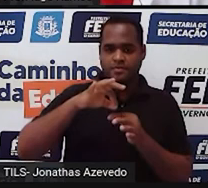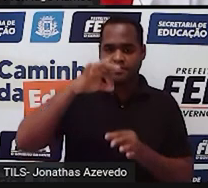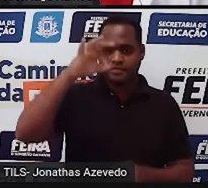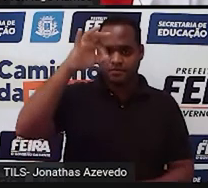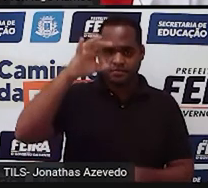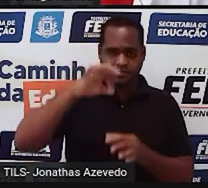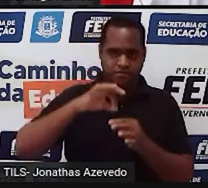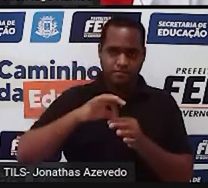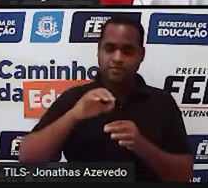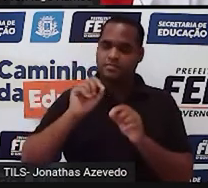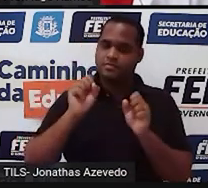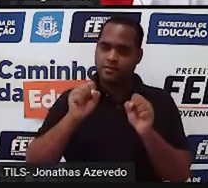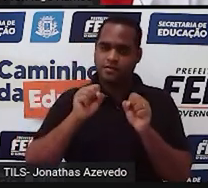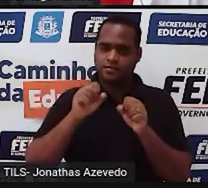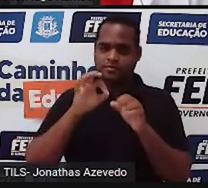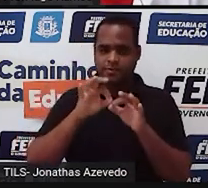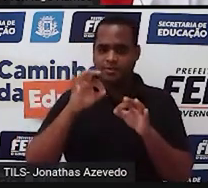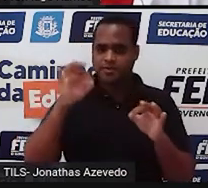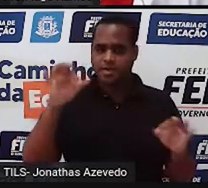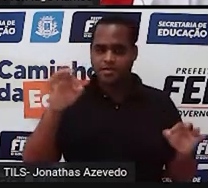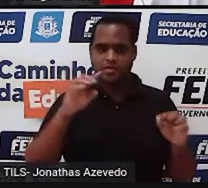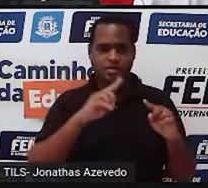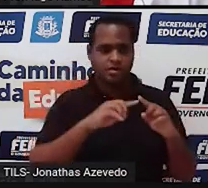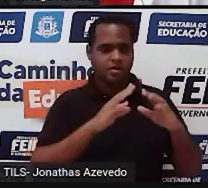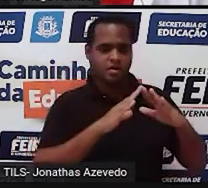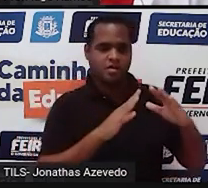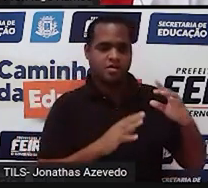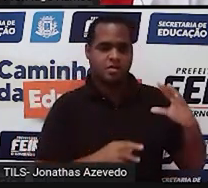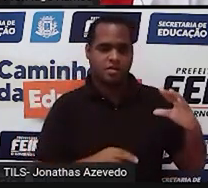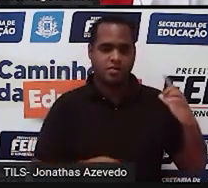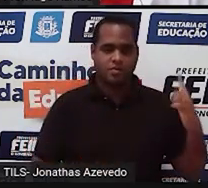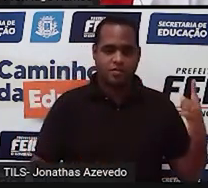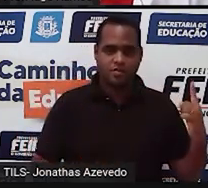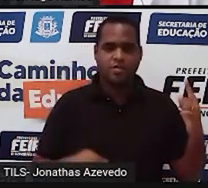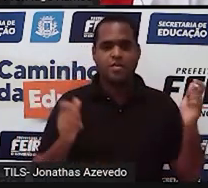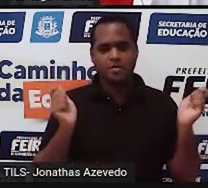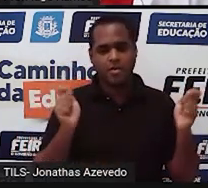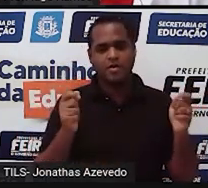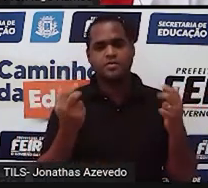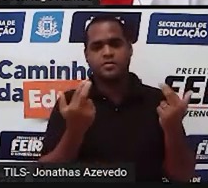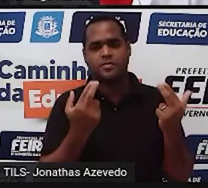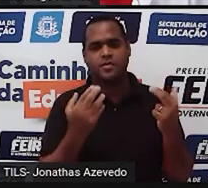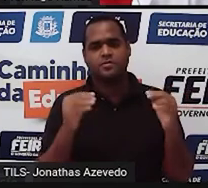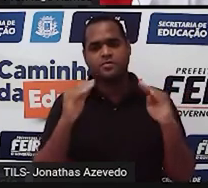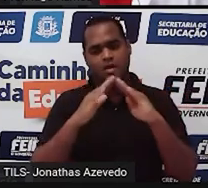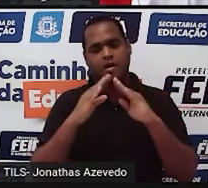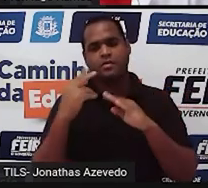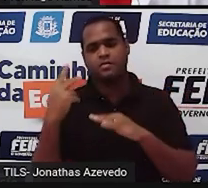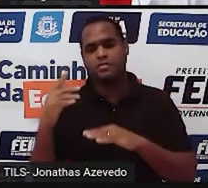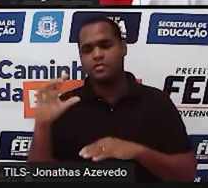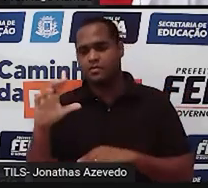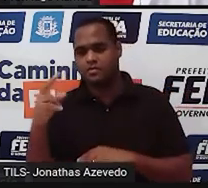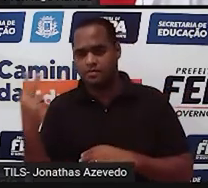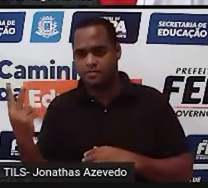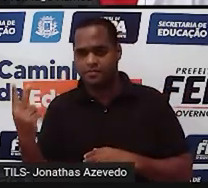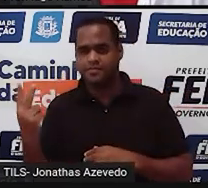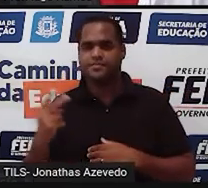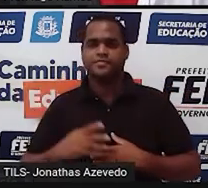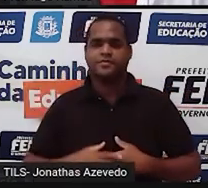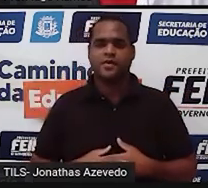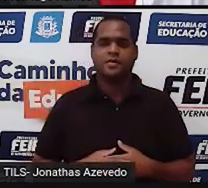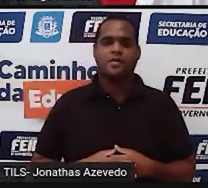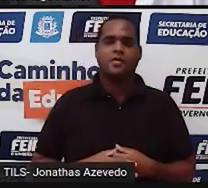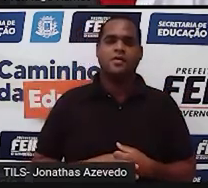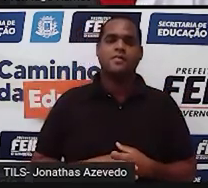a distância dele até a casa ser um Seria a mesma dele até a casa seduz